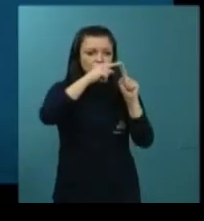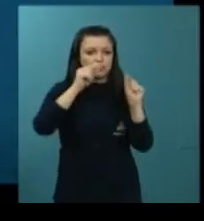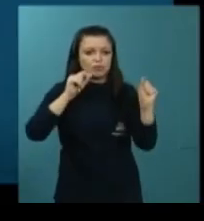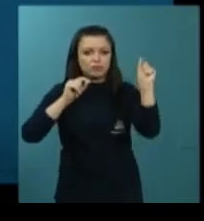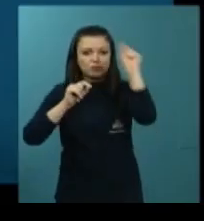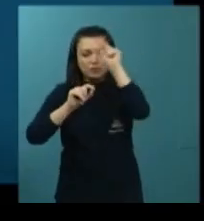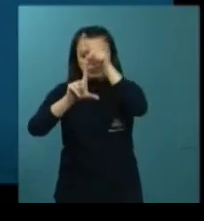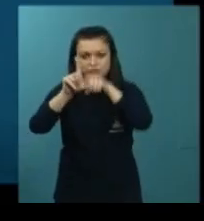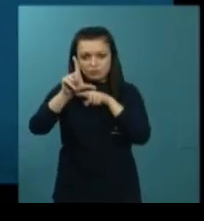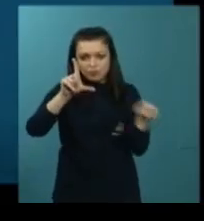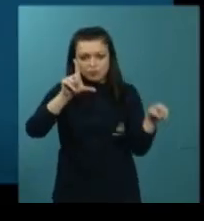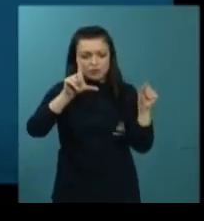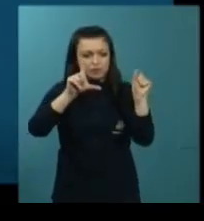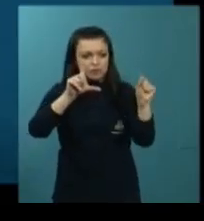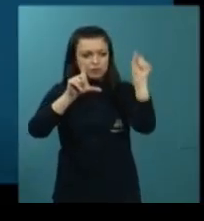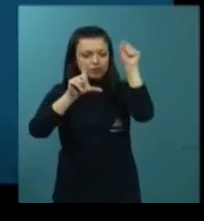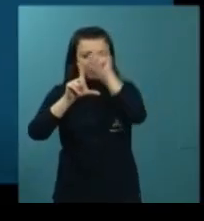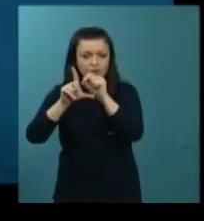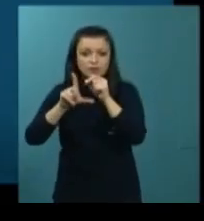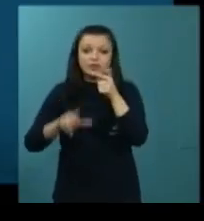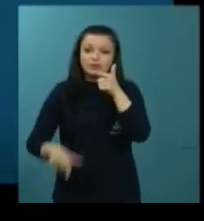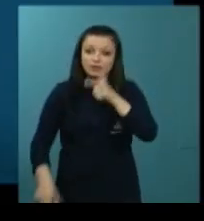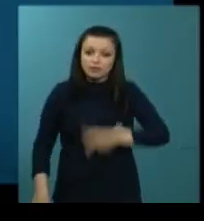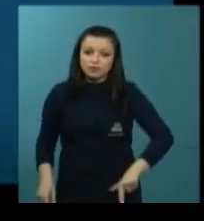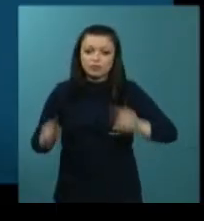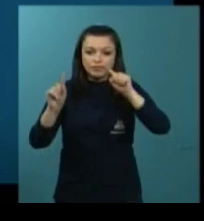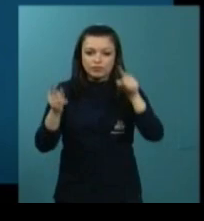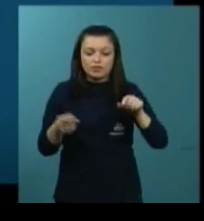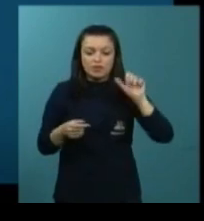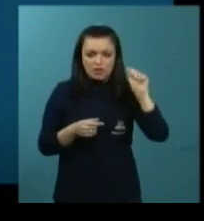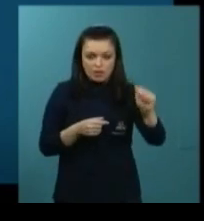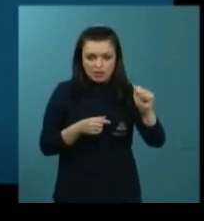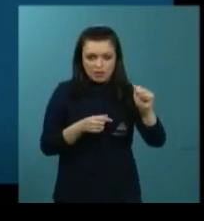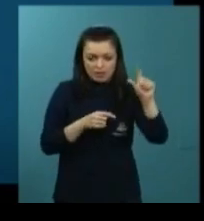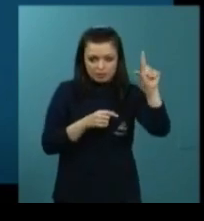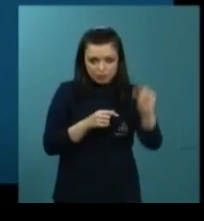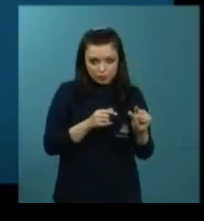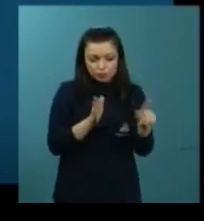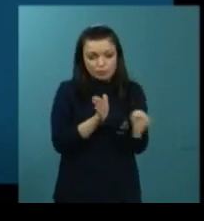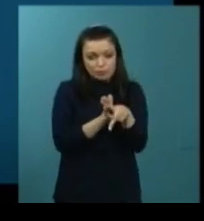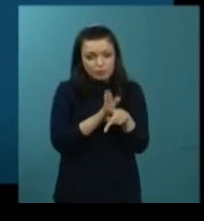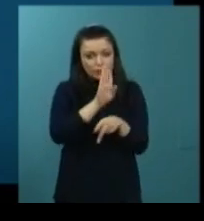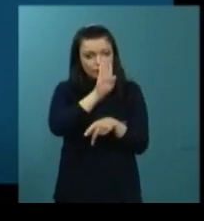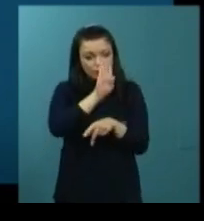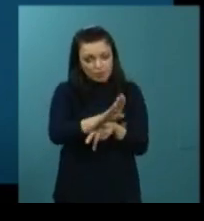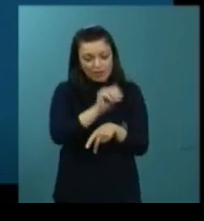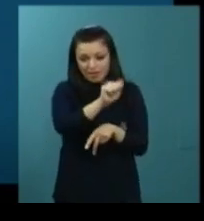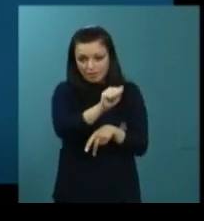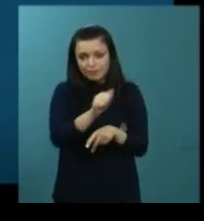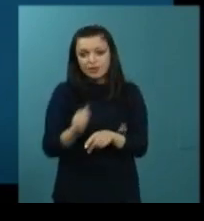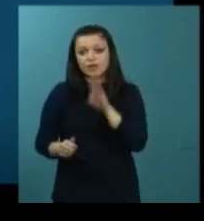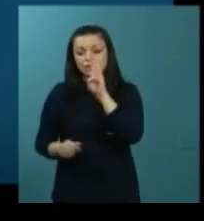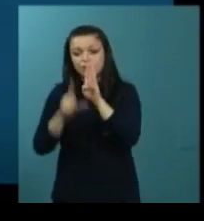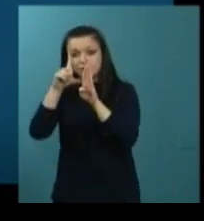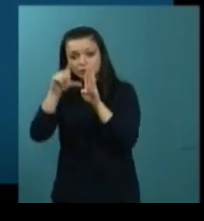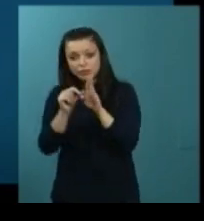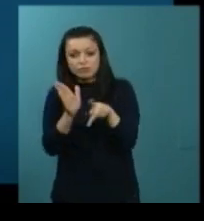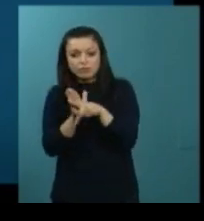de novo, com esse A minúsculo pertencente ao conjunto A e o B minúsculo pertencente ao conjunto B,